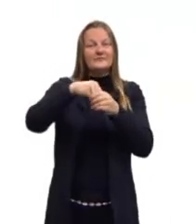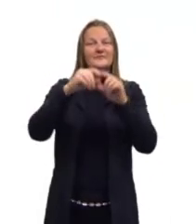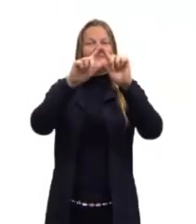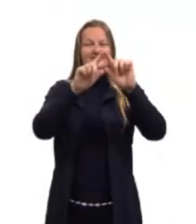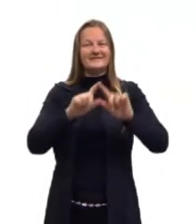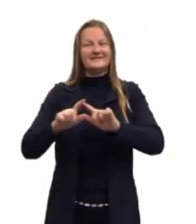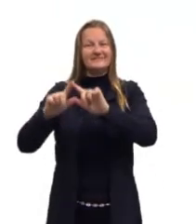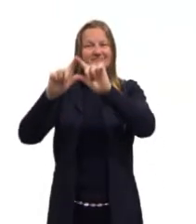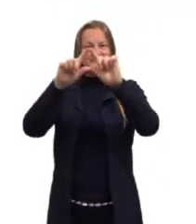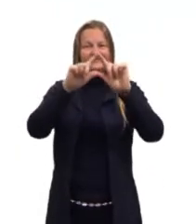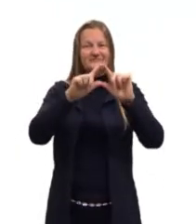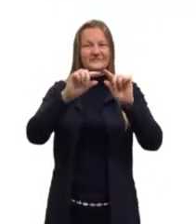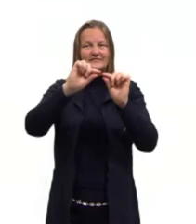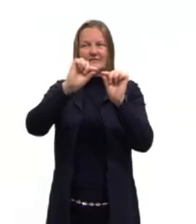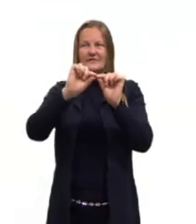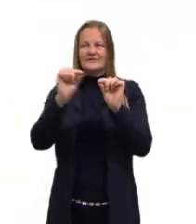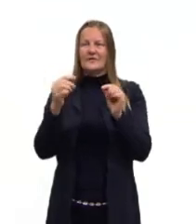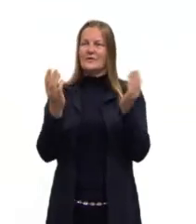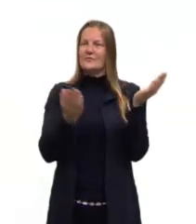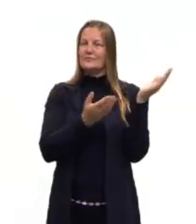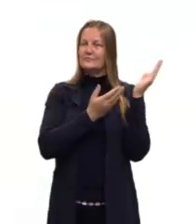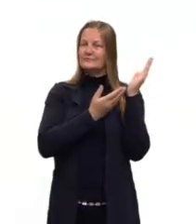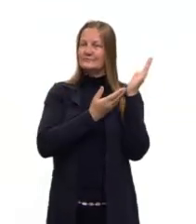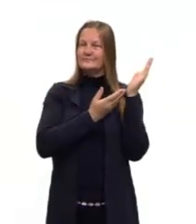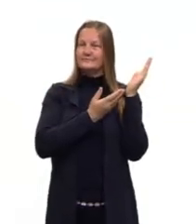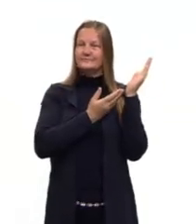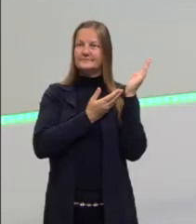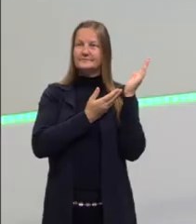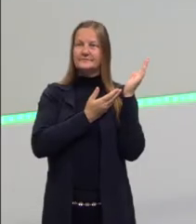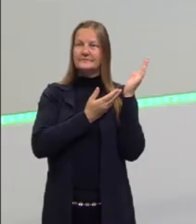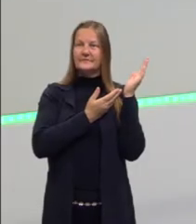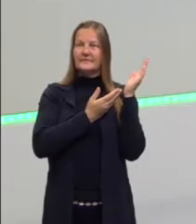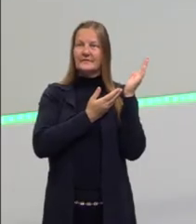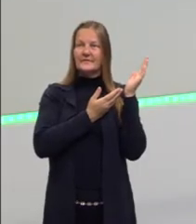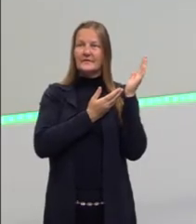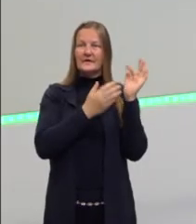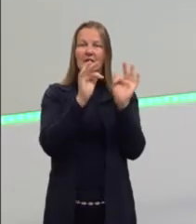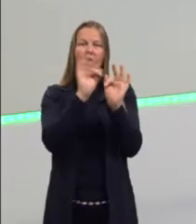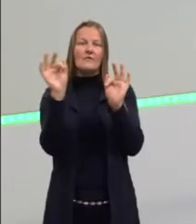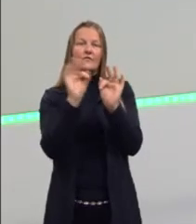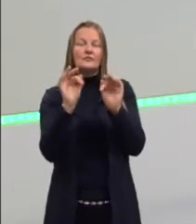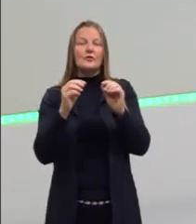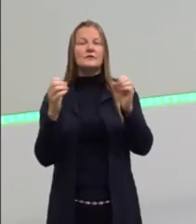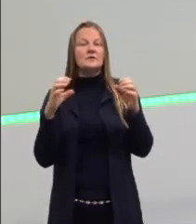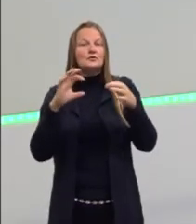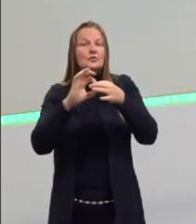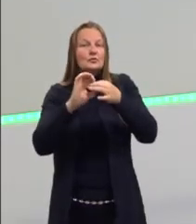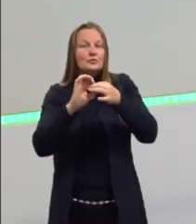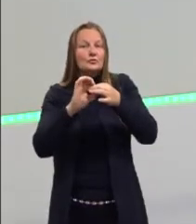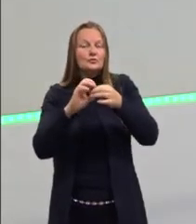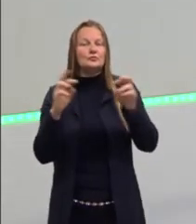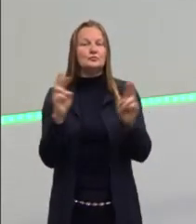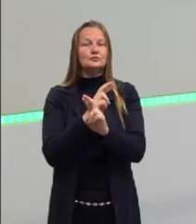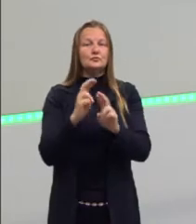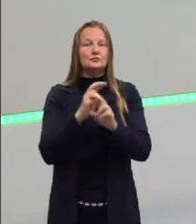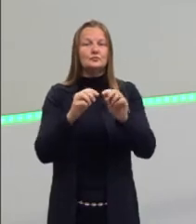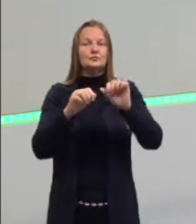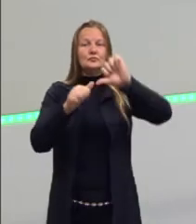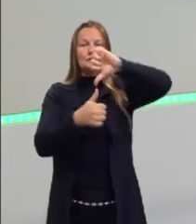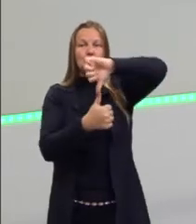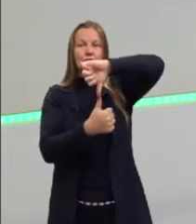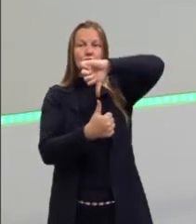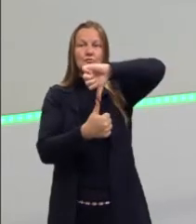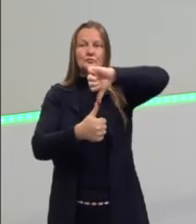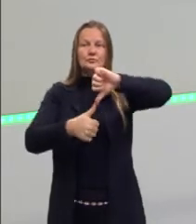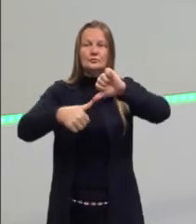nós vamos relacionar as nossas funções com o nosso círculo trigonométrico eu trouxe